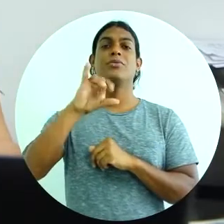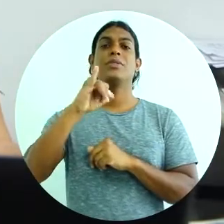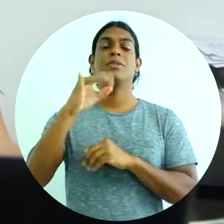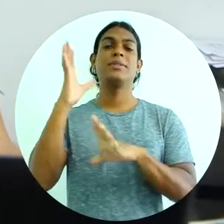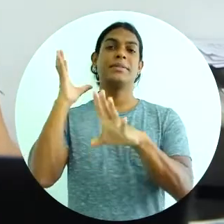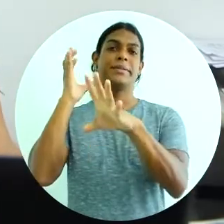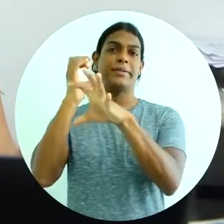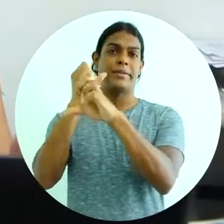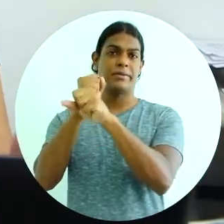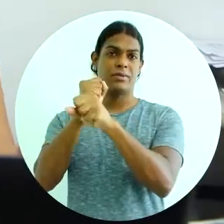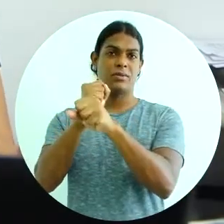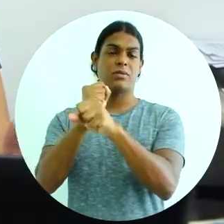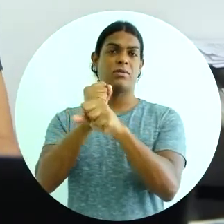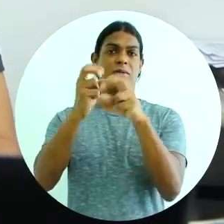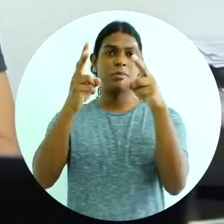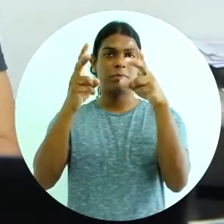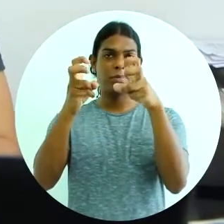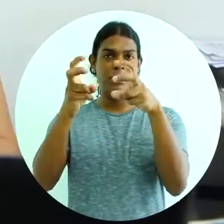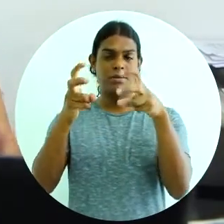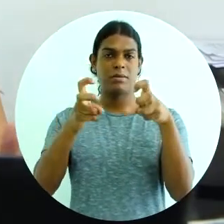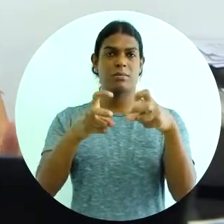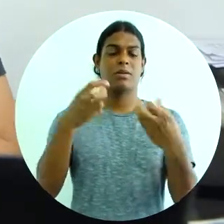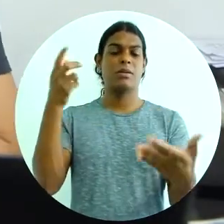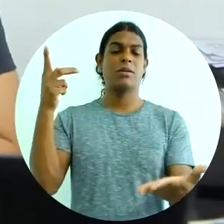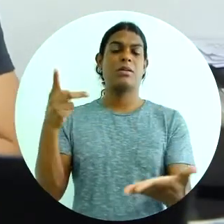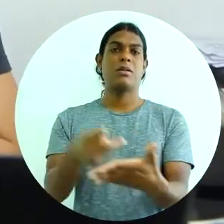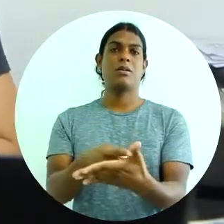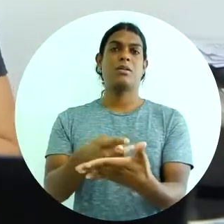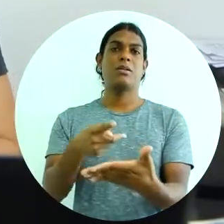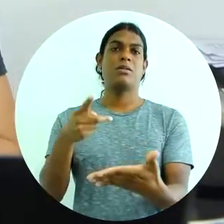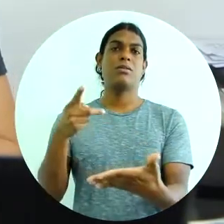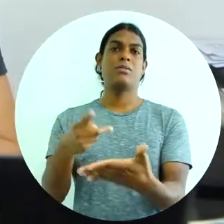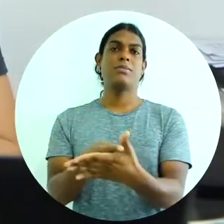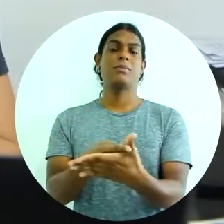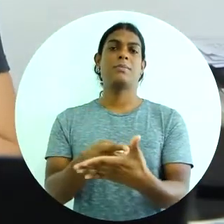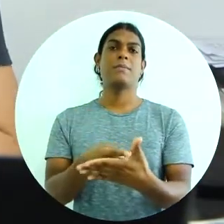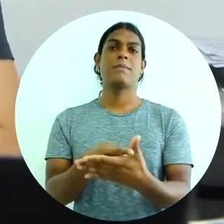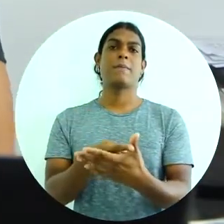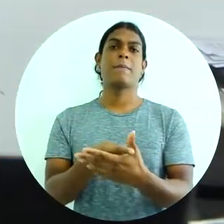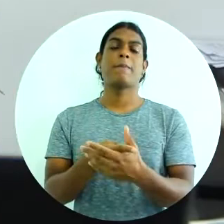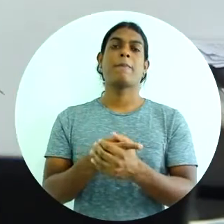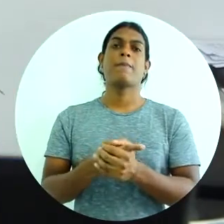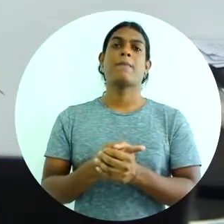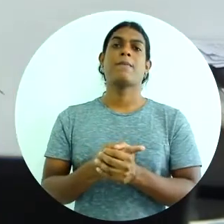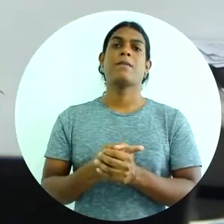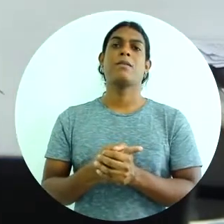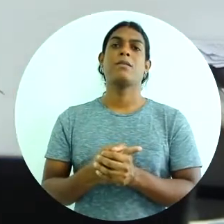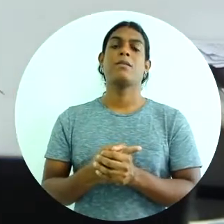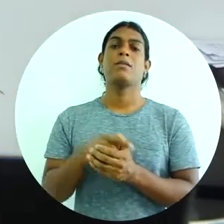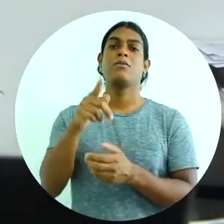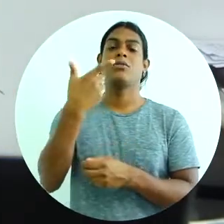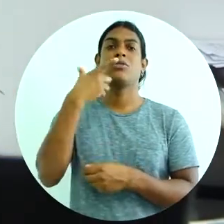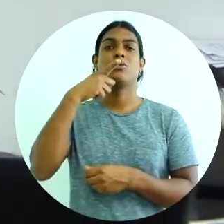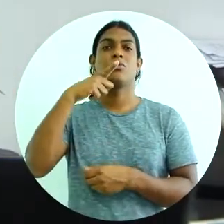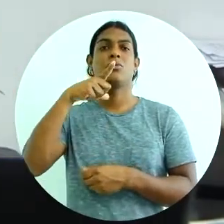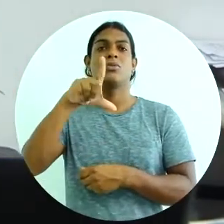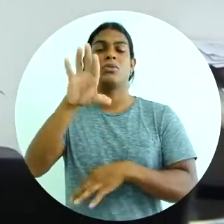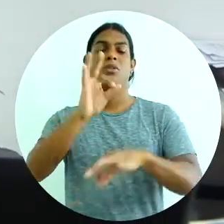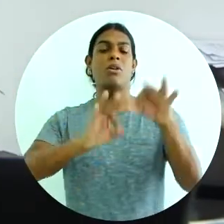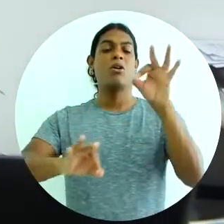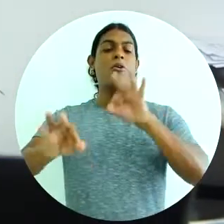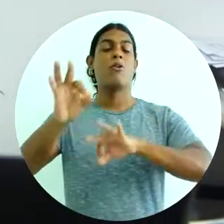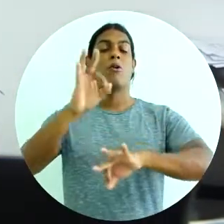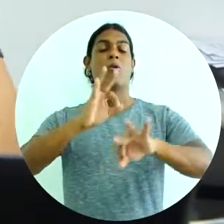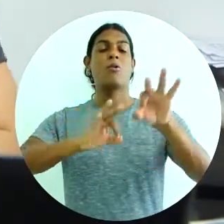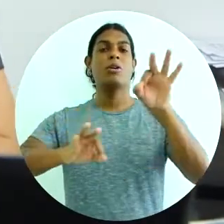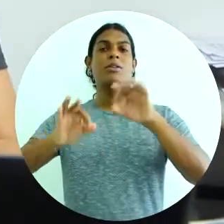ter sido feita, perceber falhas ou vazios que permitem que haja uma intervenção de correção.